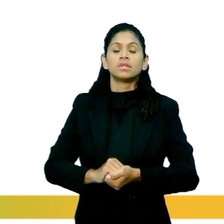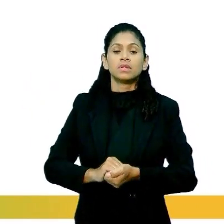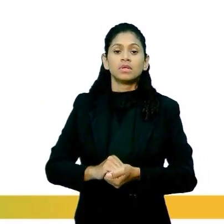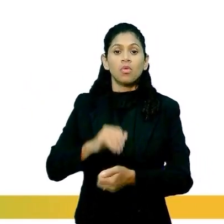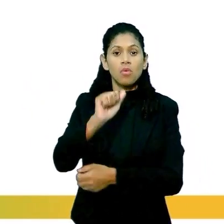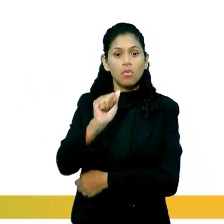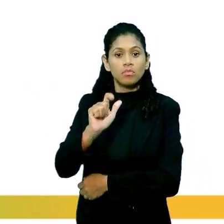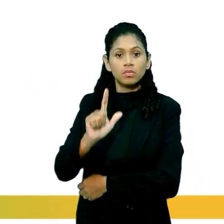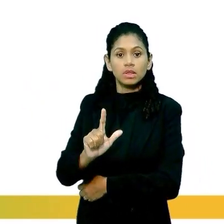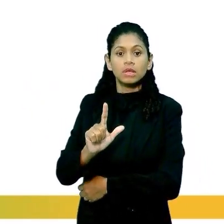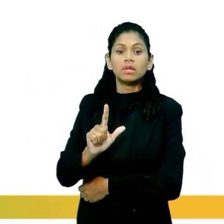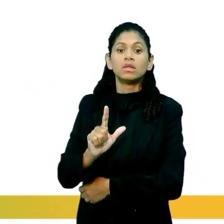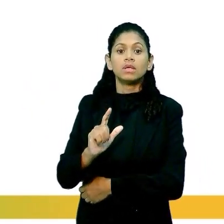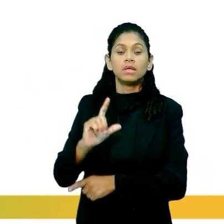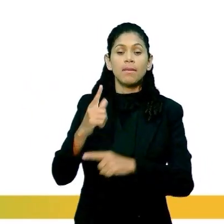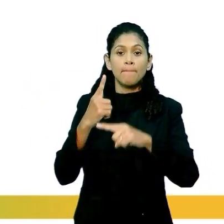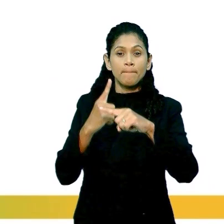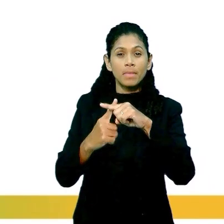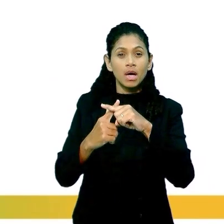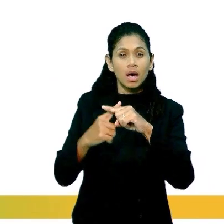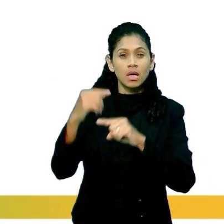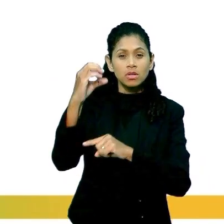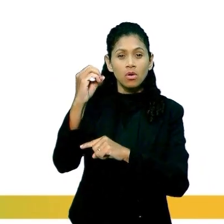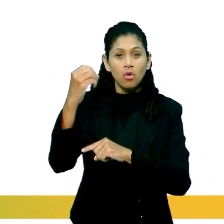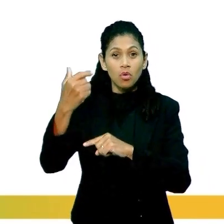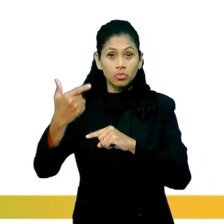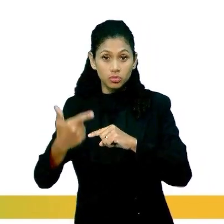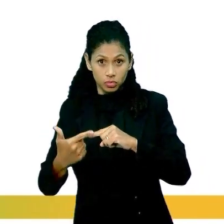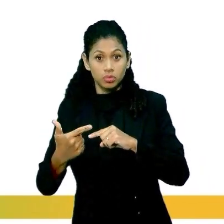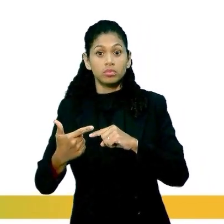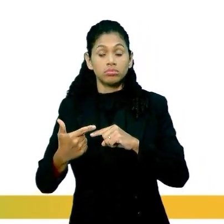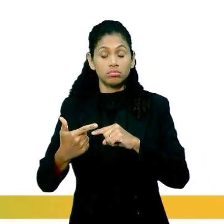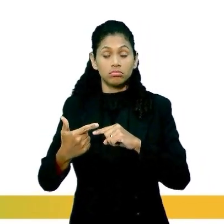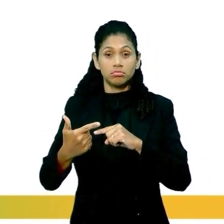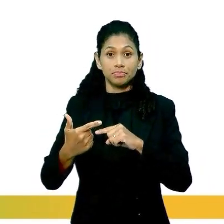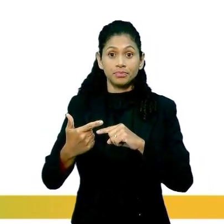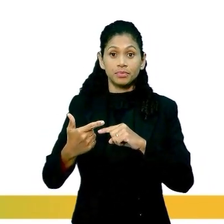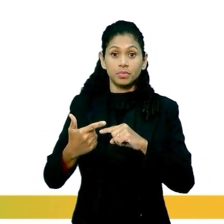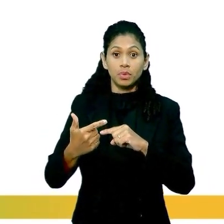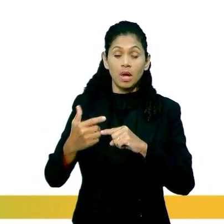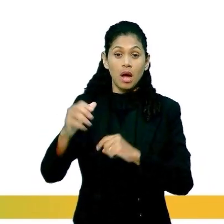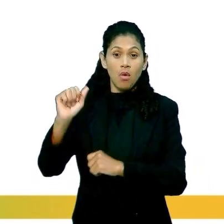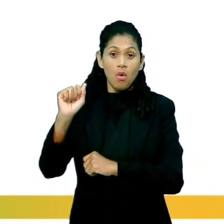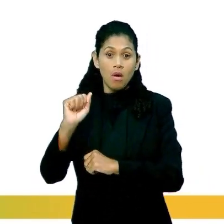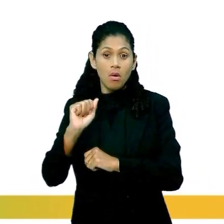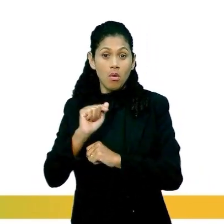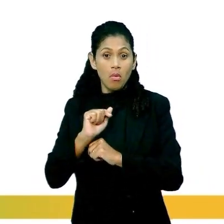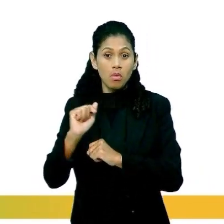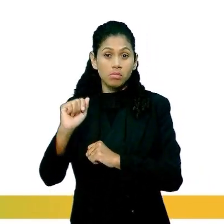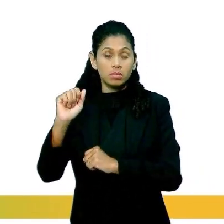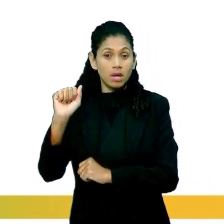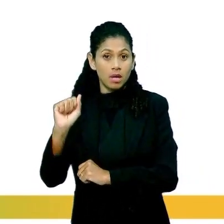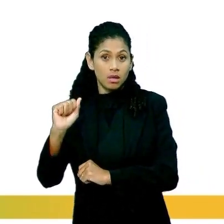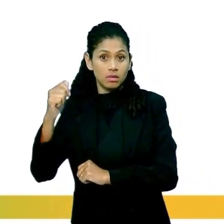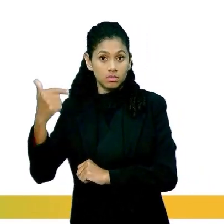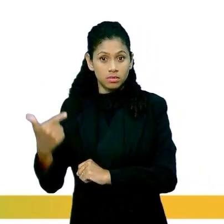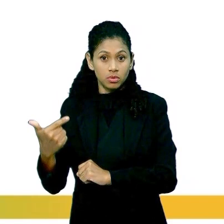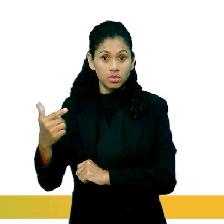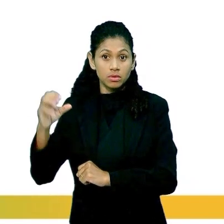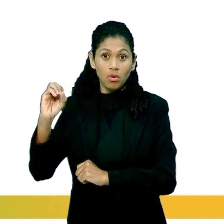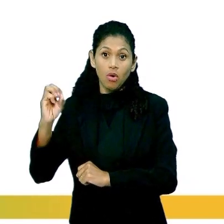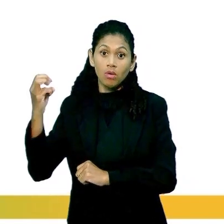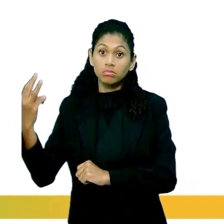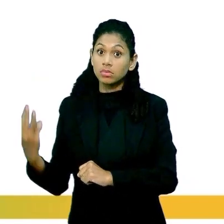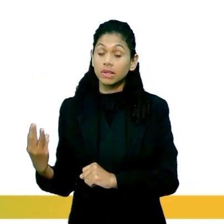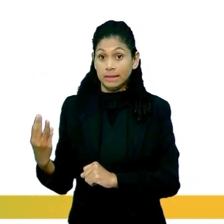oxigênio, produzindo óxido de alumínio. Perceba que a reação ela está desbalanceada. Por quê? Eu tenho um alumínio no